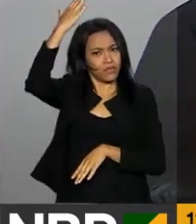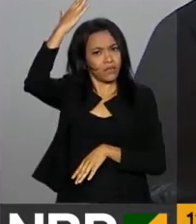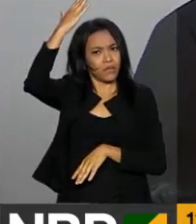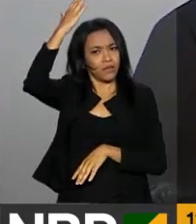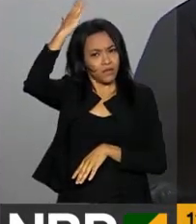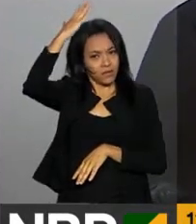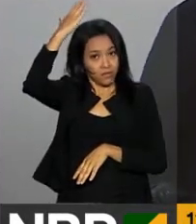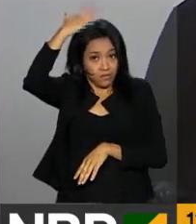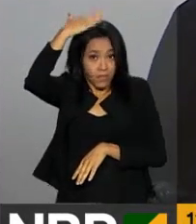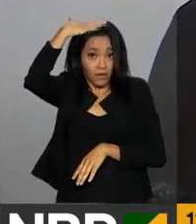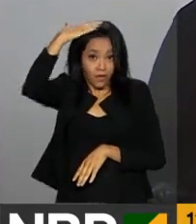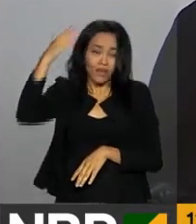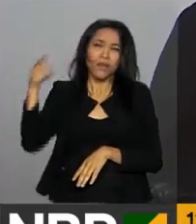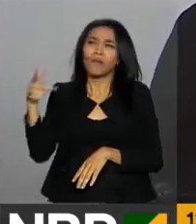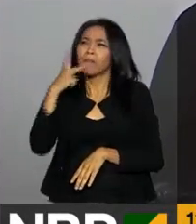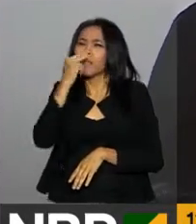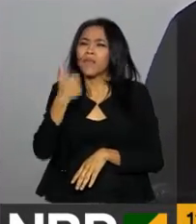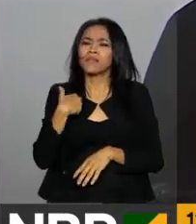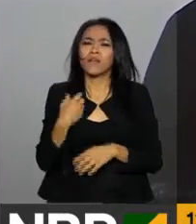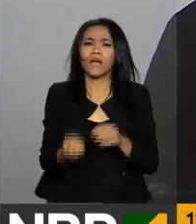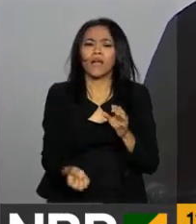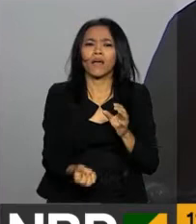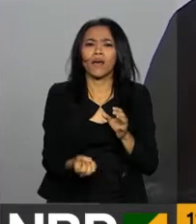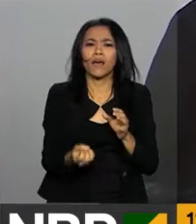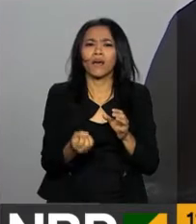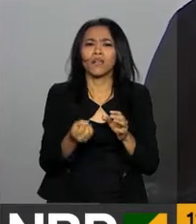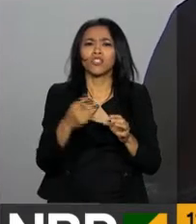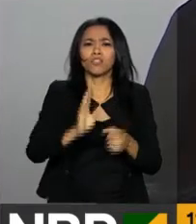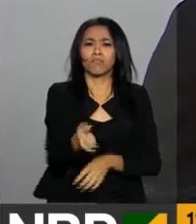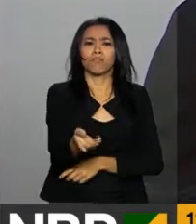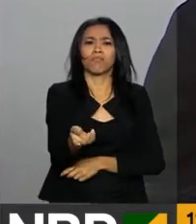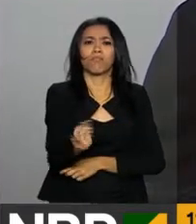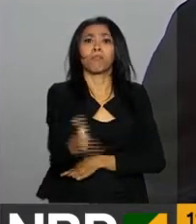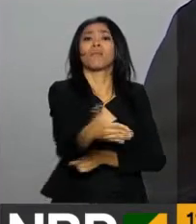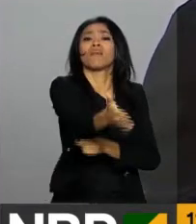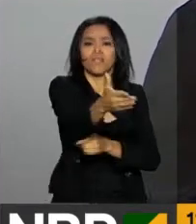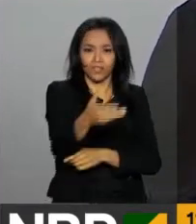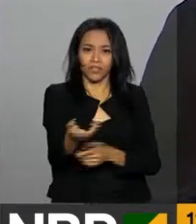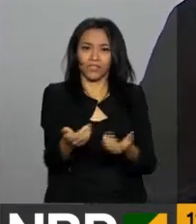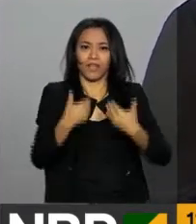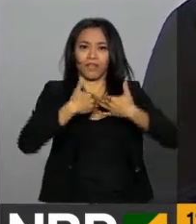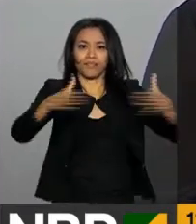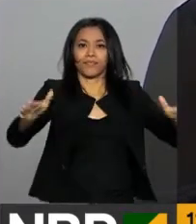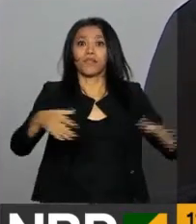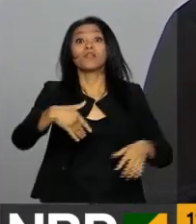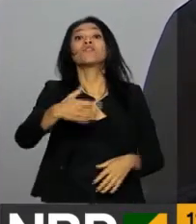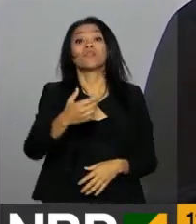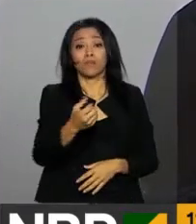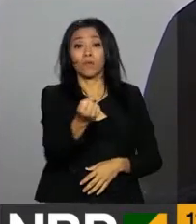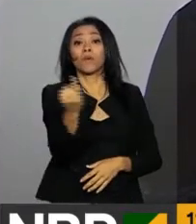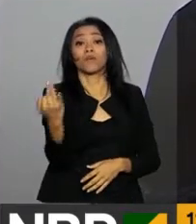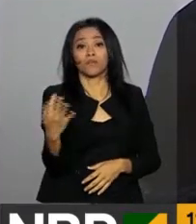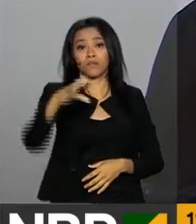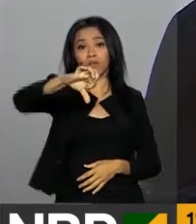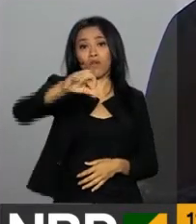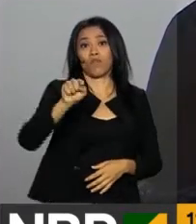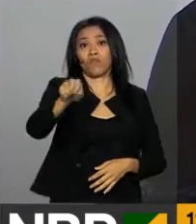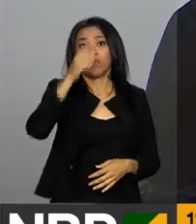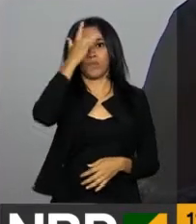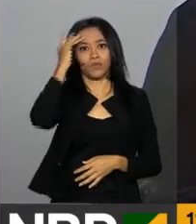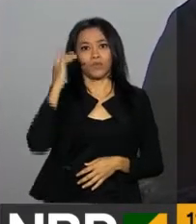água e dos peixes a cooperativa de através de créditos eu vou dizer vocês já tinha mais de 9 mil pessoas a coisa